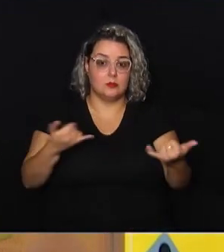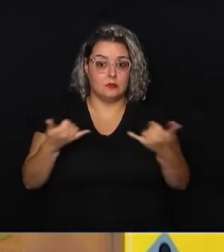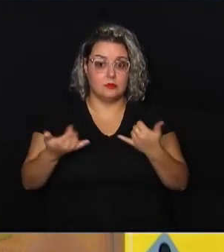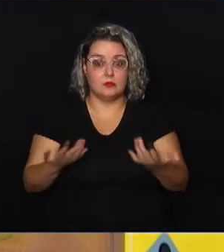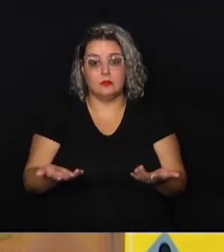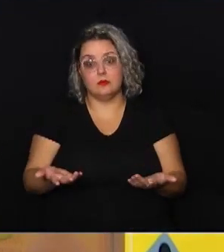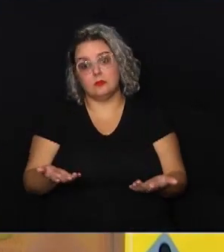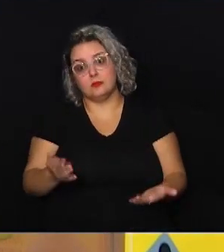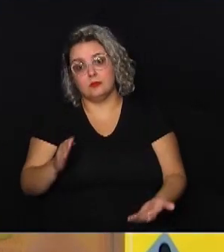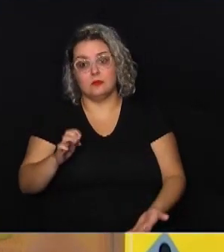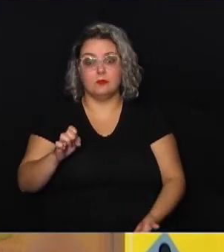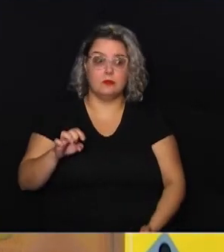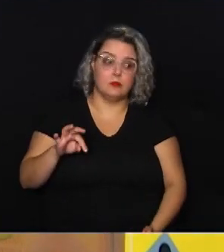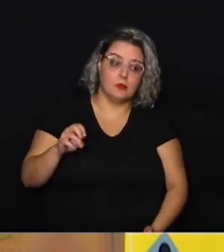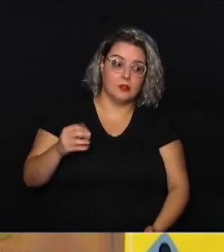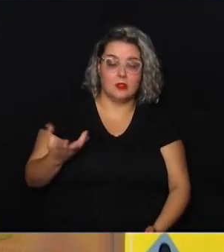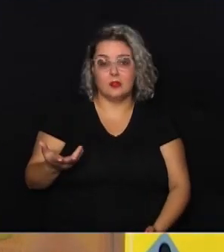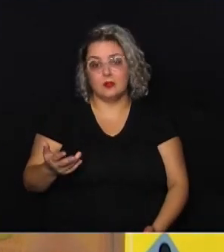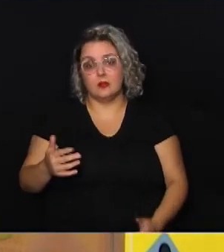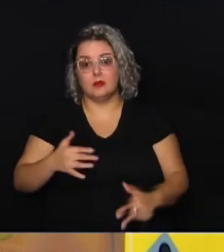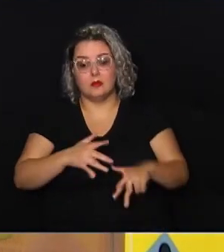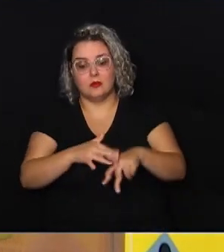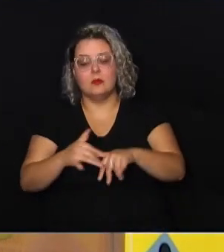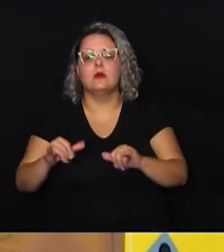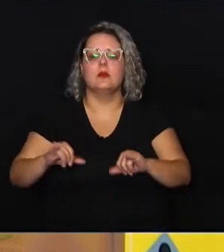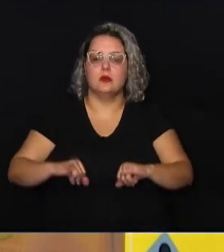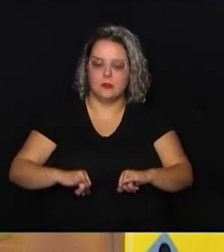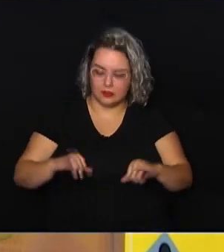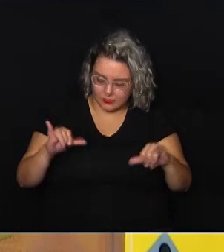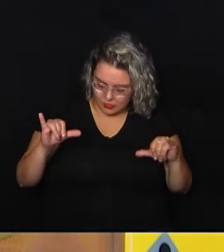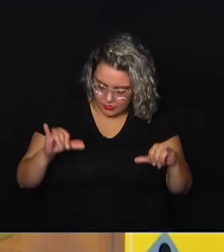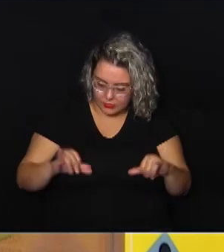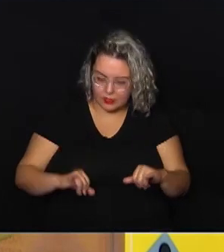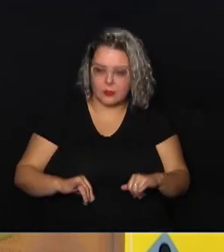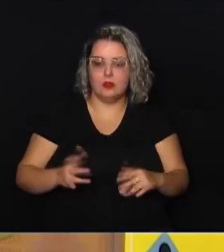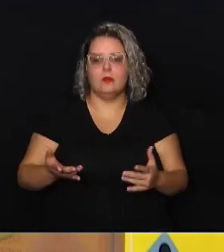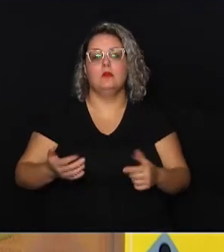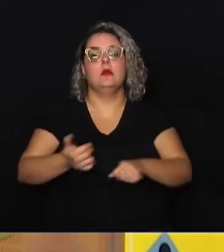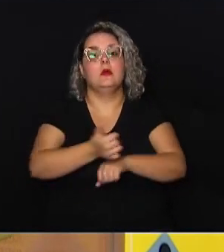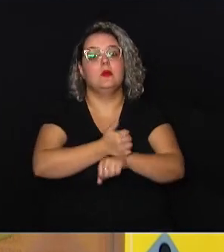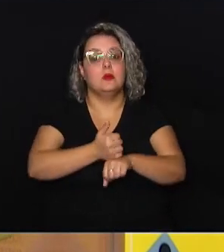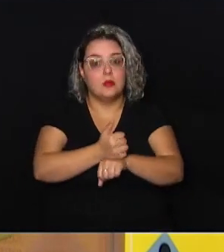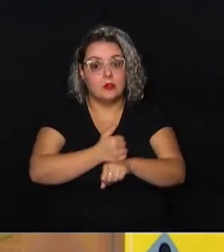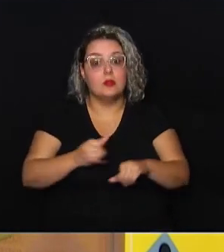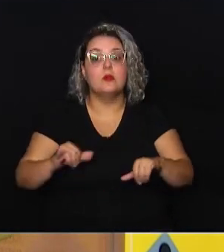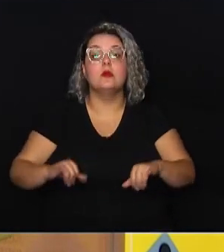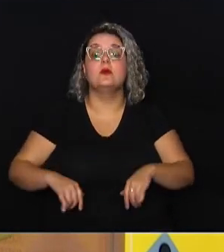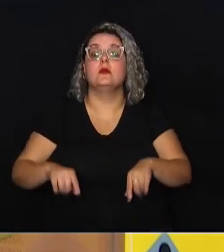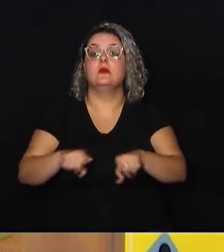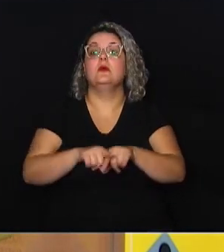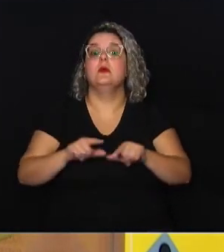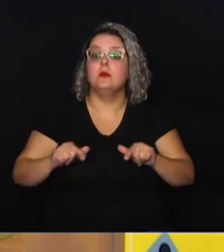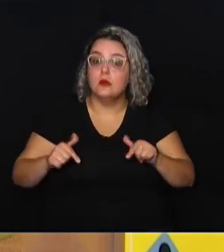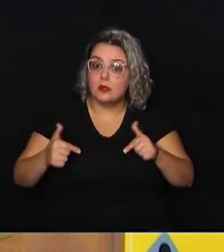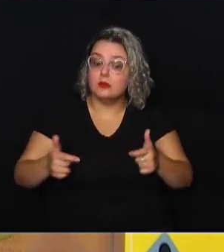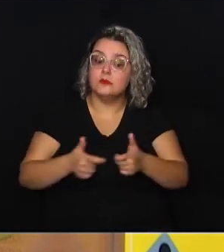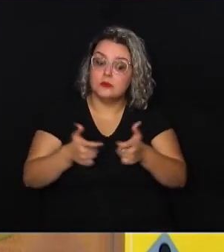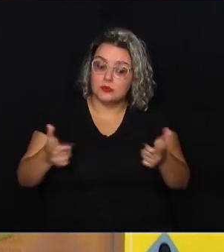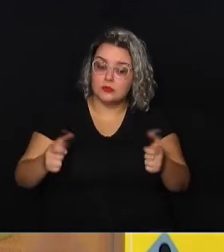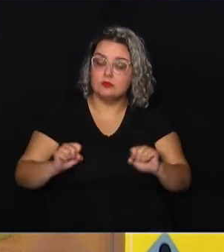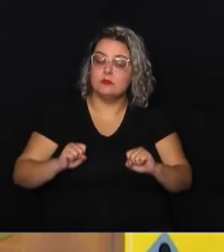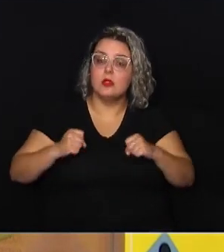ai, Beto, paciente isso sofre. Eu falei: sofre, mas os profissionais lá sofrem também. A luta é grande pela saúde, o